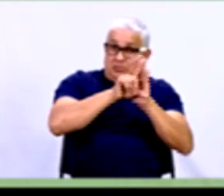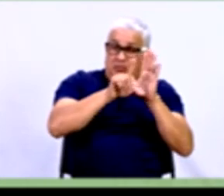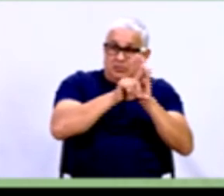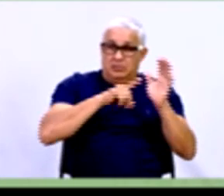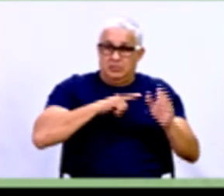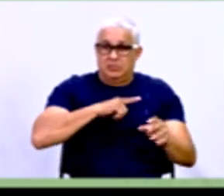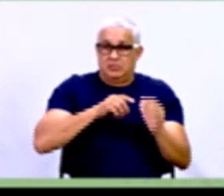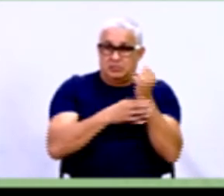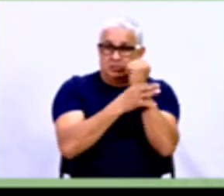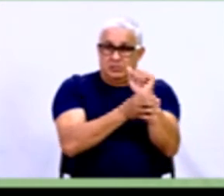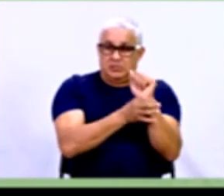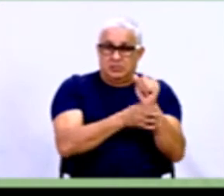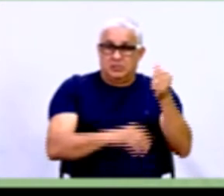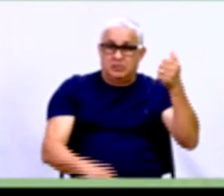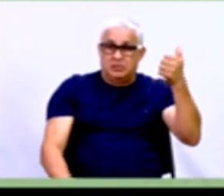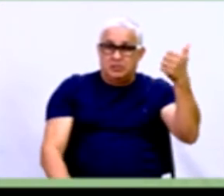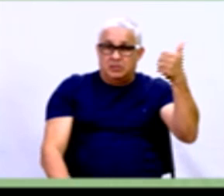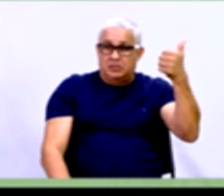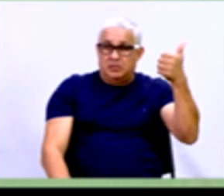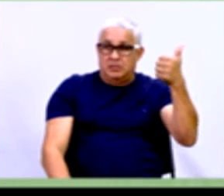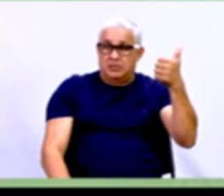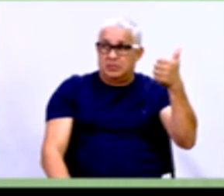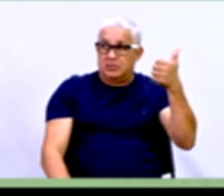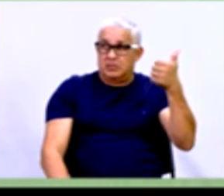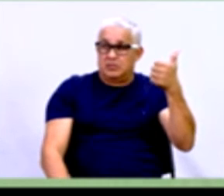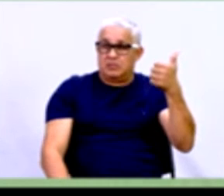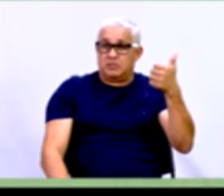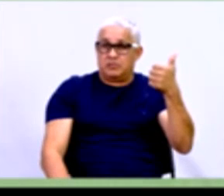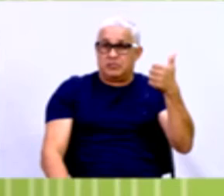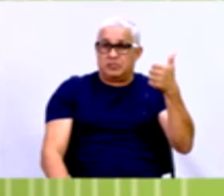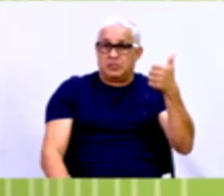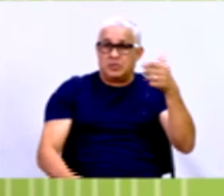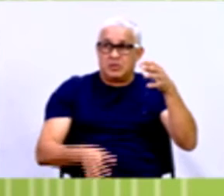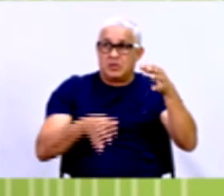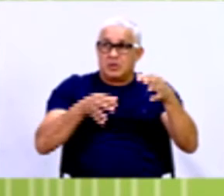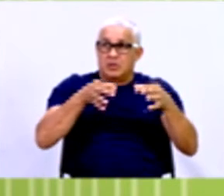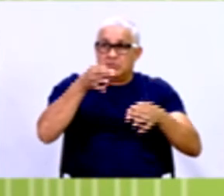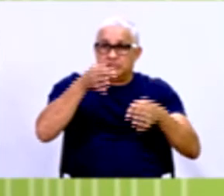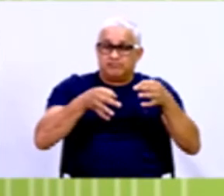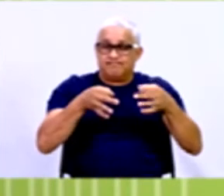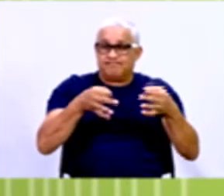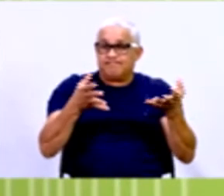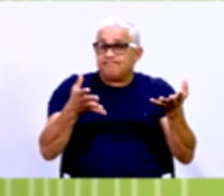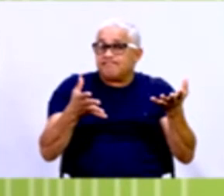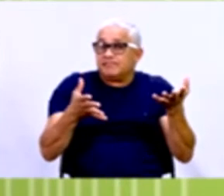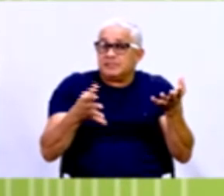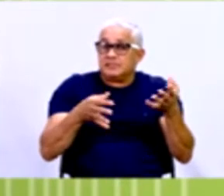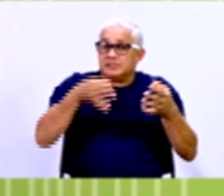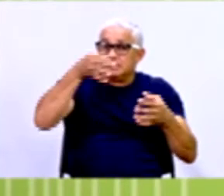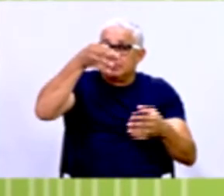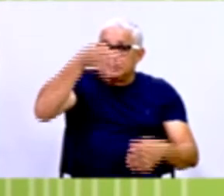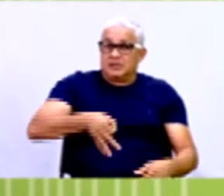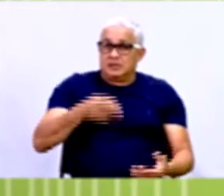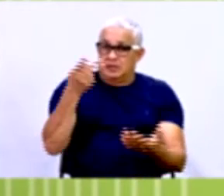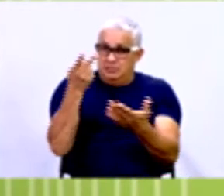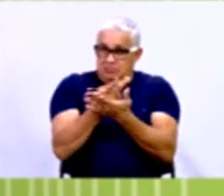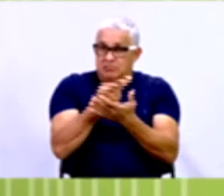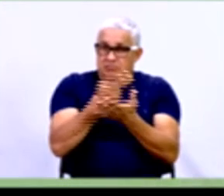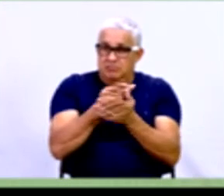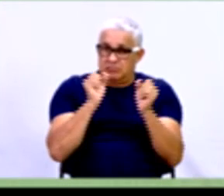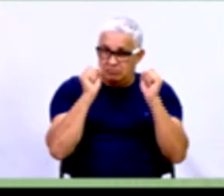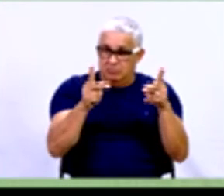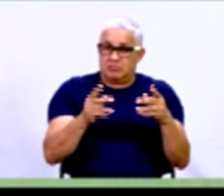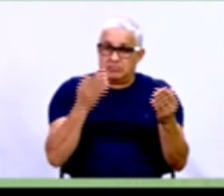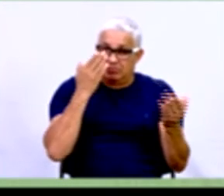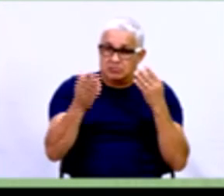segurança. Primeiro item. Gente, só uma coisa, julgar o item como certo ou errado, tá ok? Então, vamos